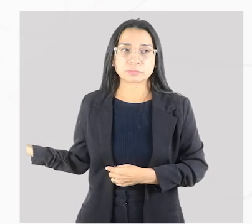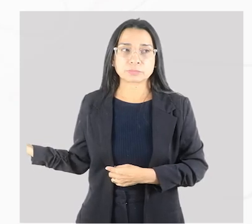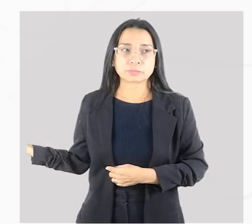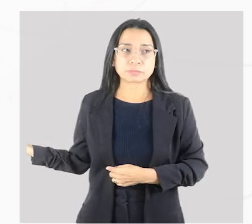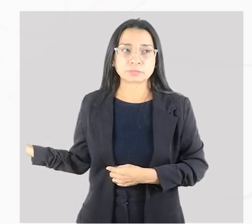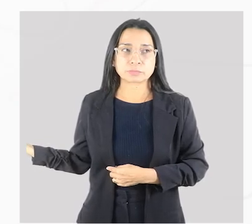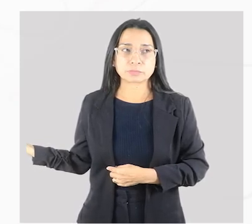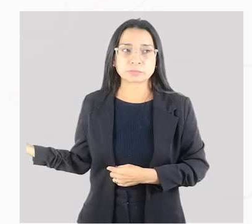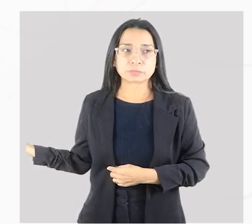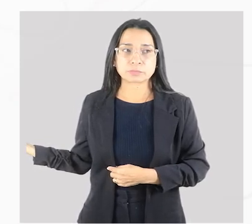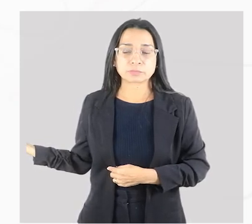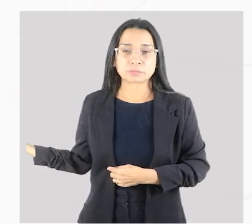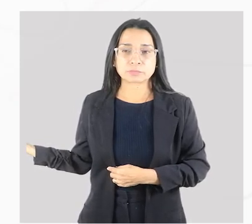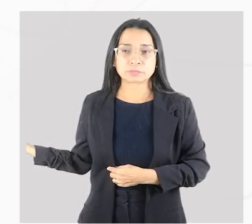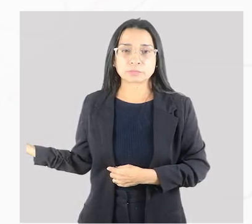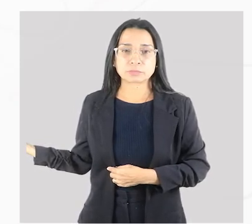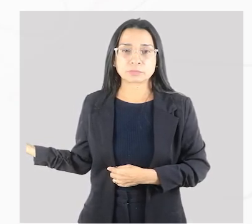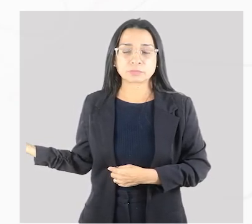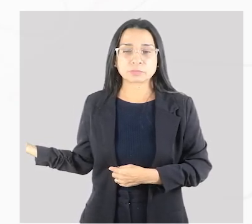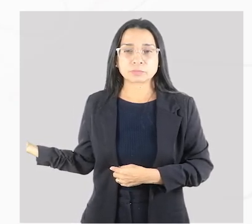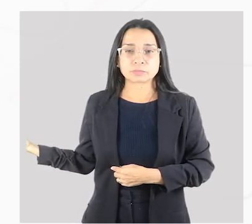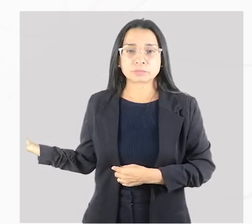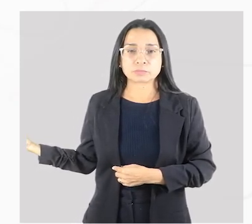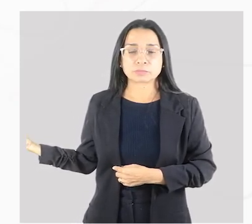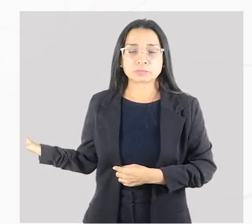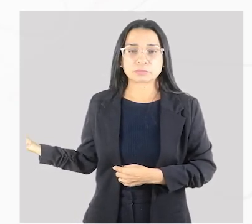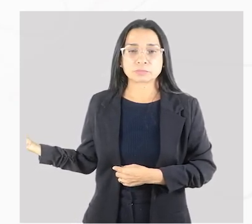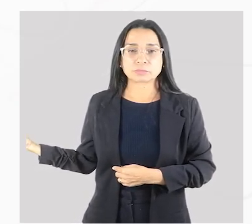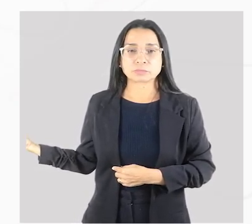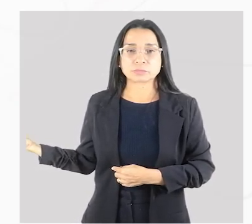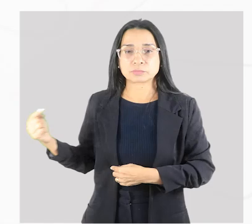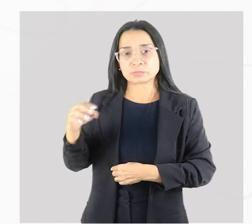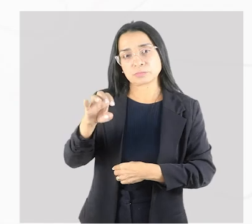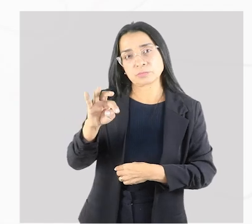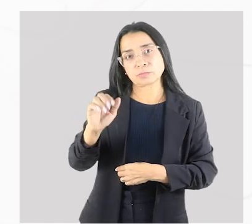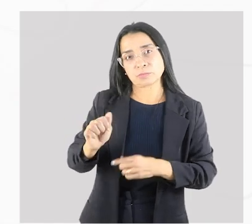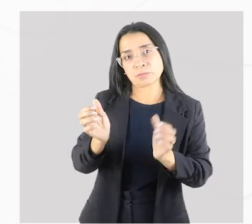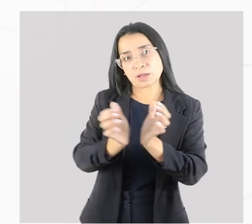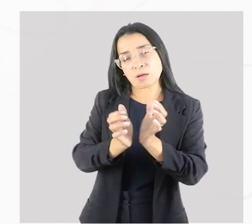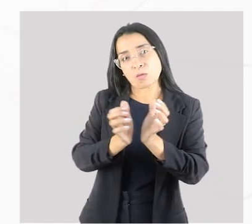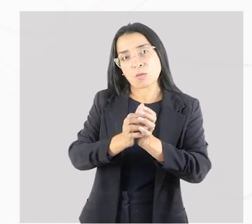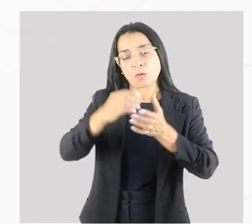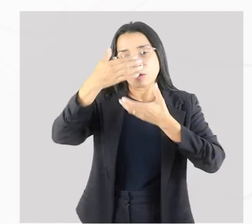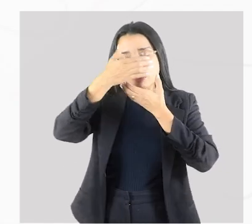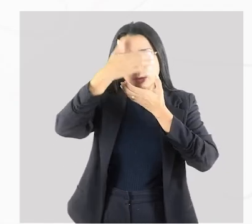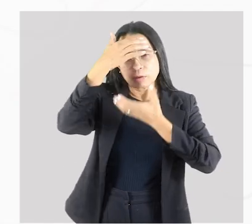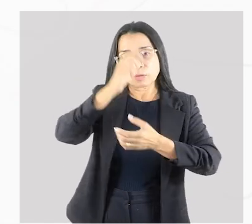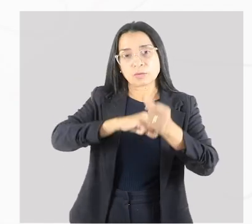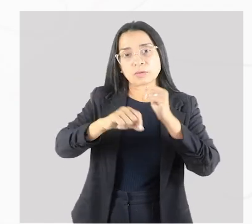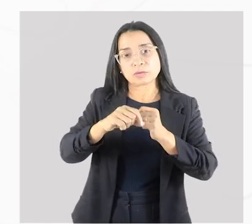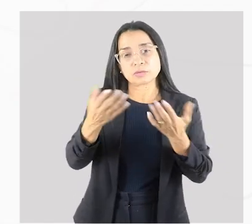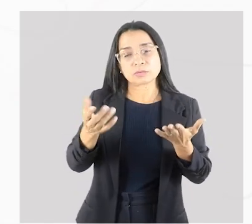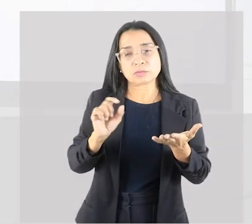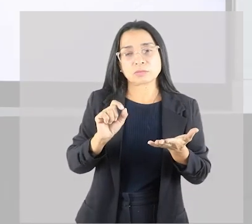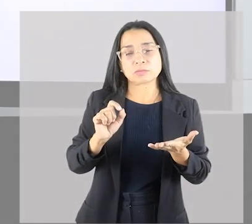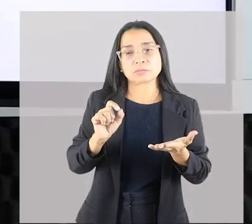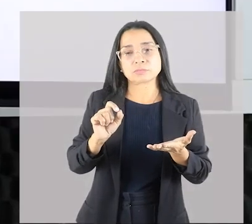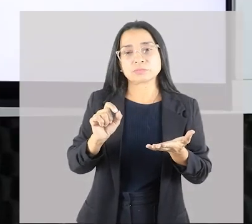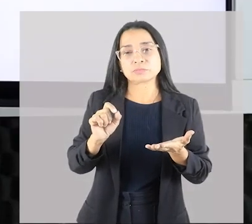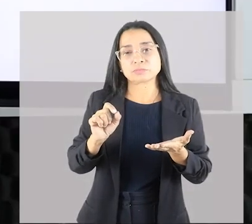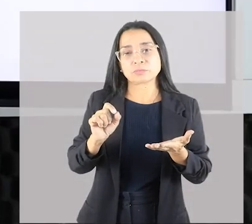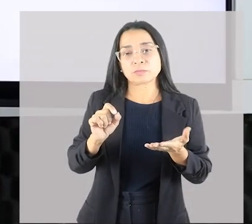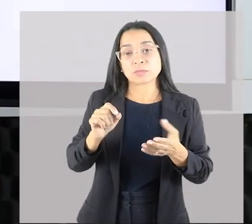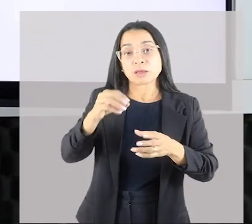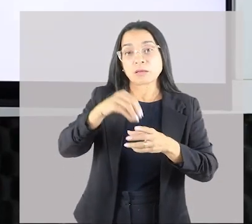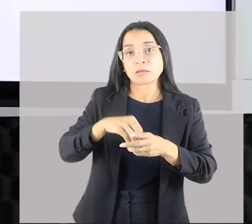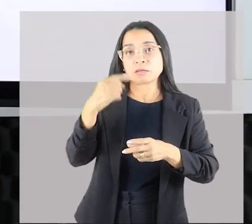da Espanha que luta pela independência de qual região? O ETA, ele é um grupo terrorista, né, considerado um grupo terrorista dentro